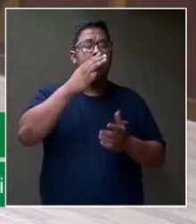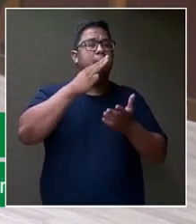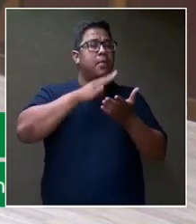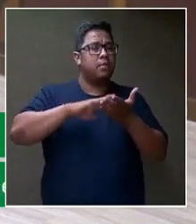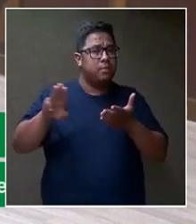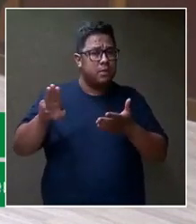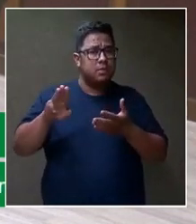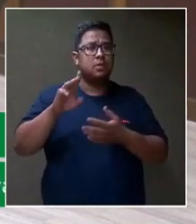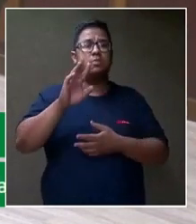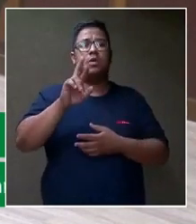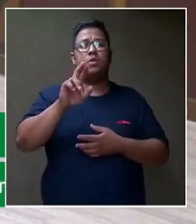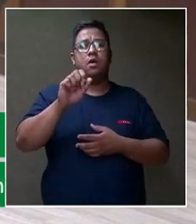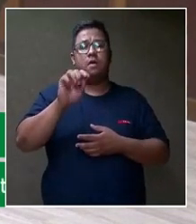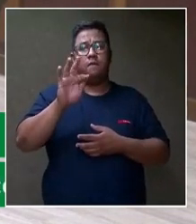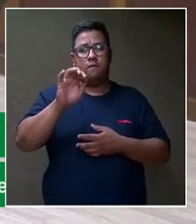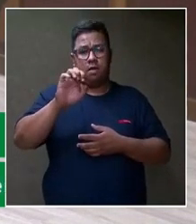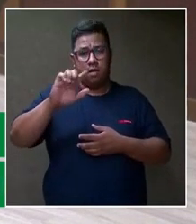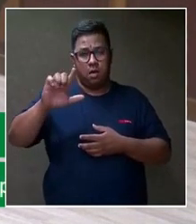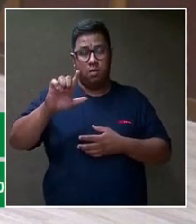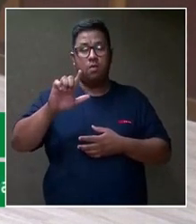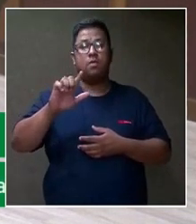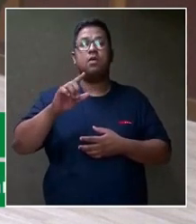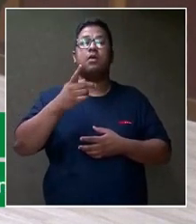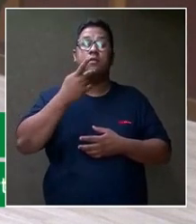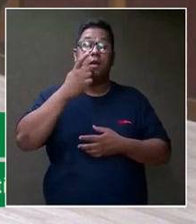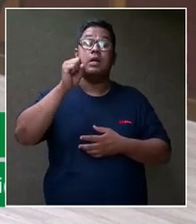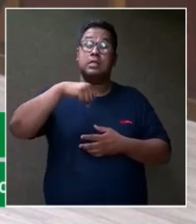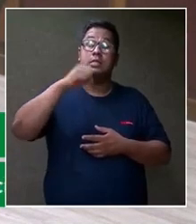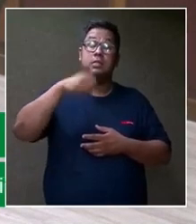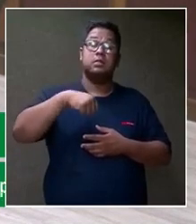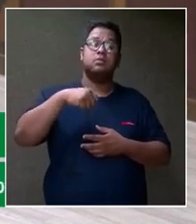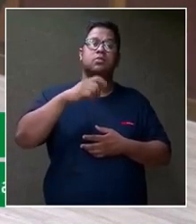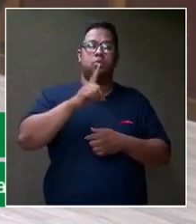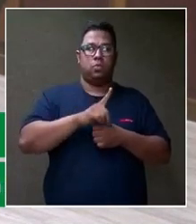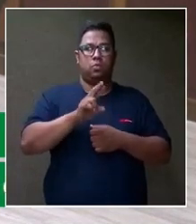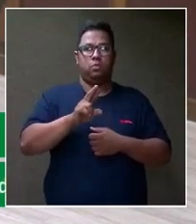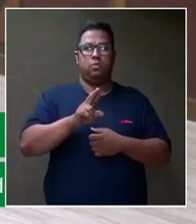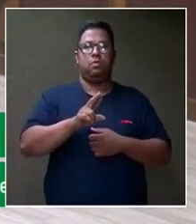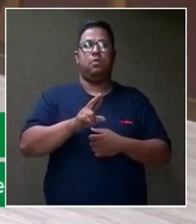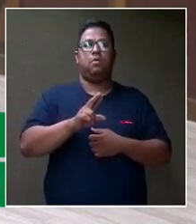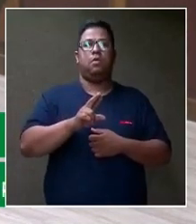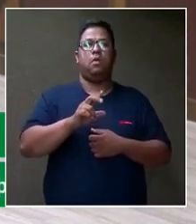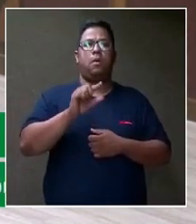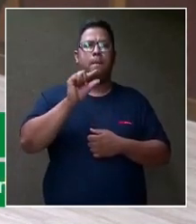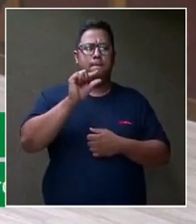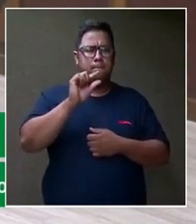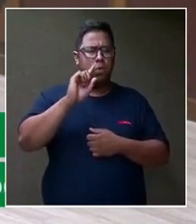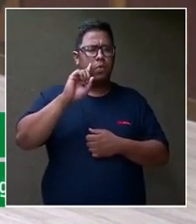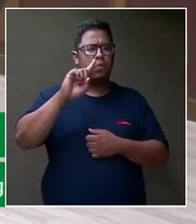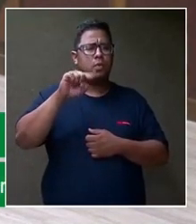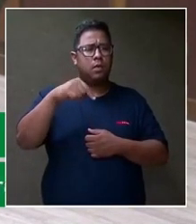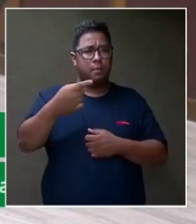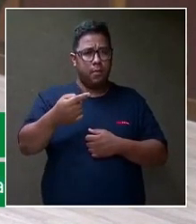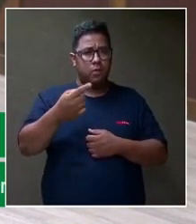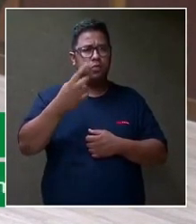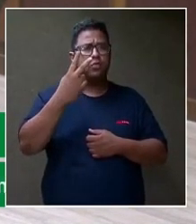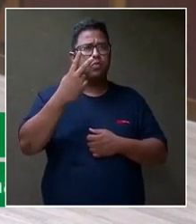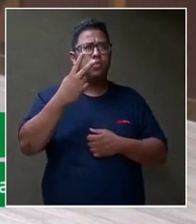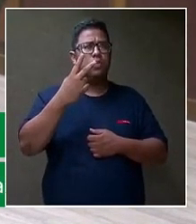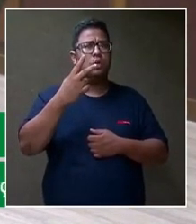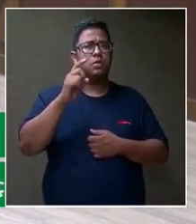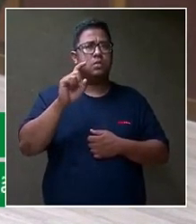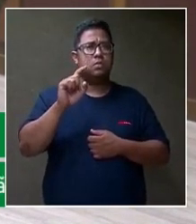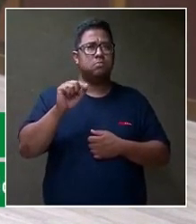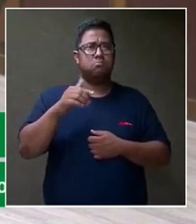mandar mensagem para o Rafael e a senhora disse sim, senhor, doutor. Foi um pouco mais tarde,